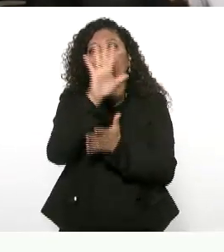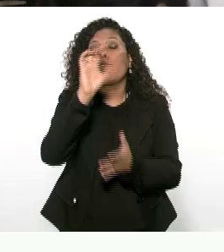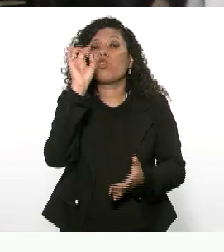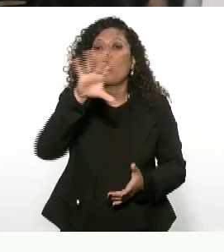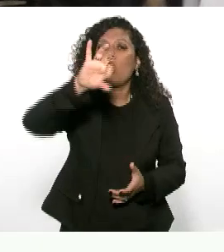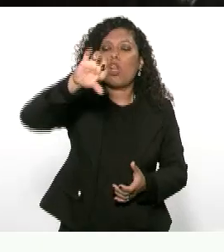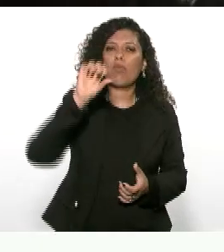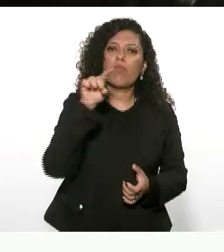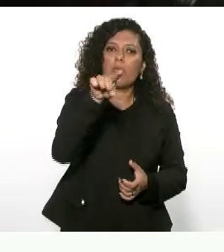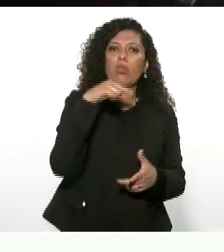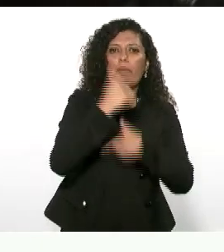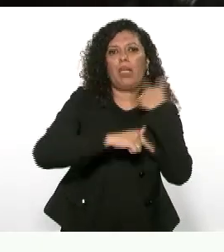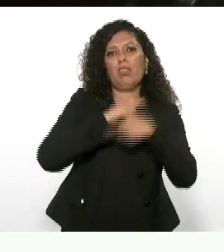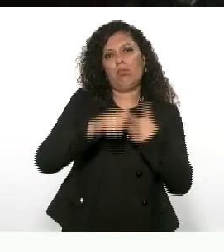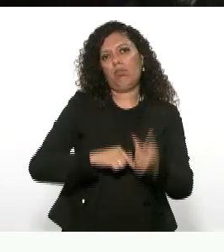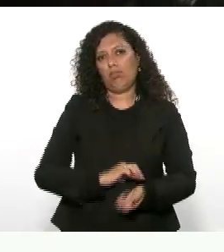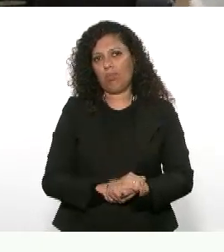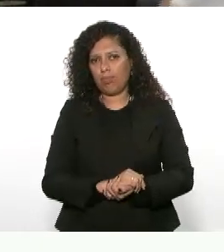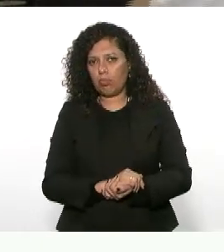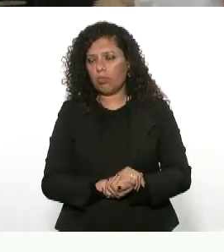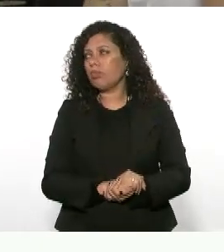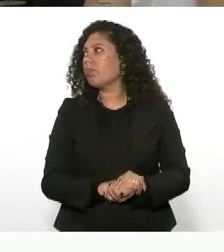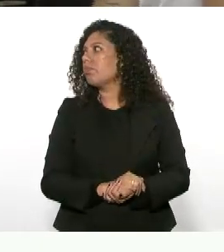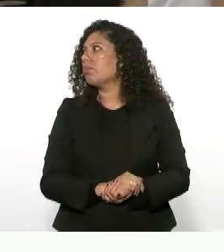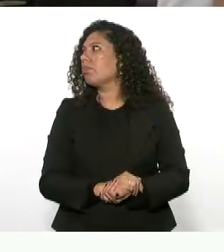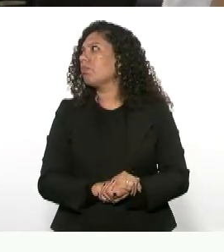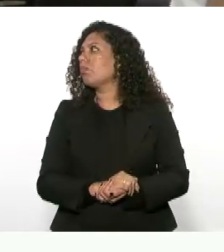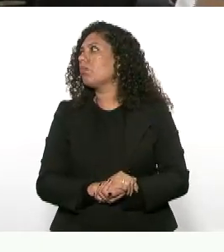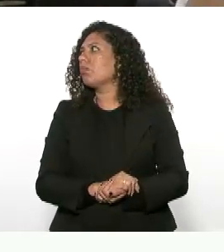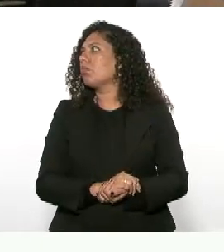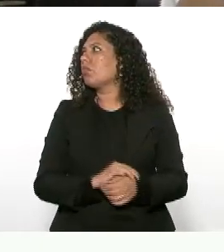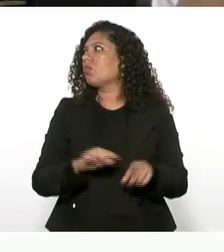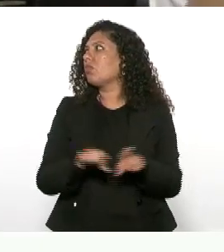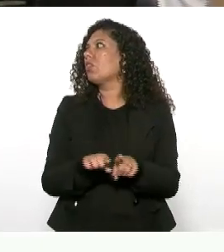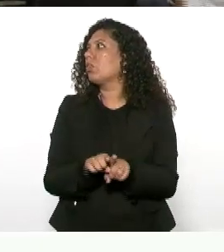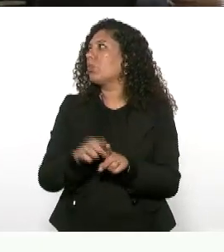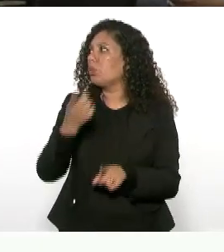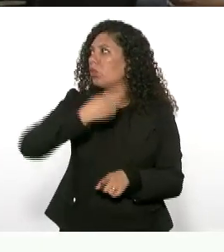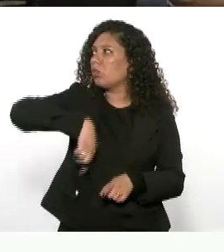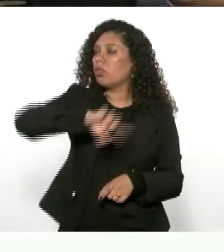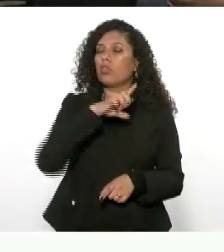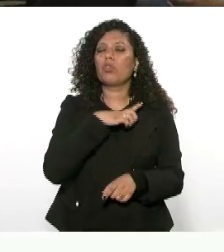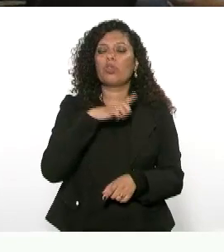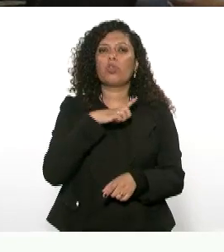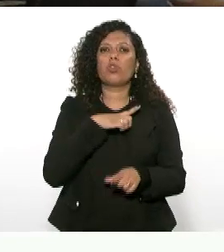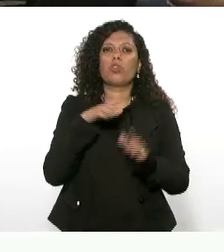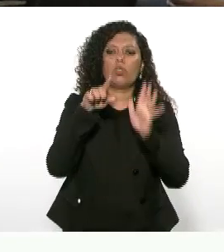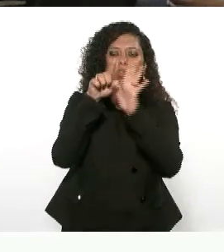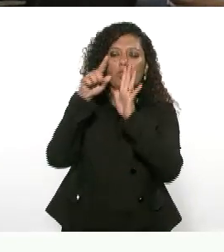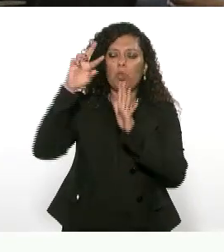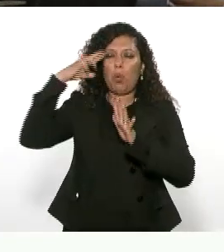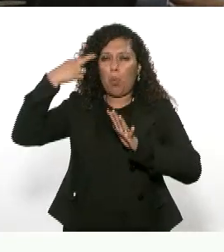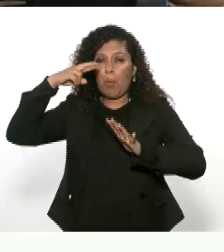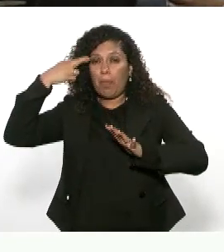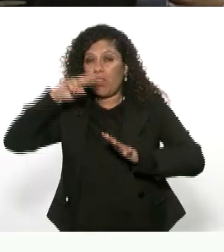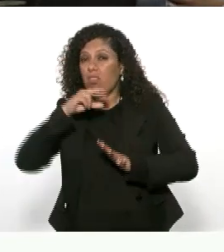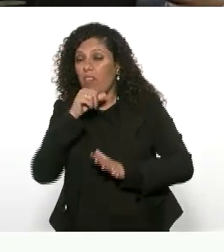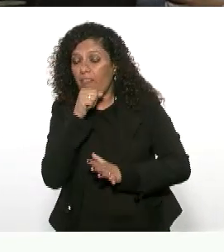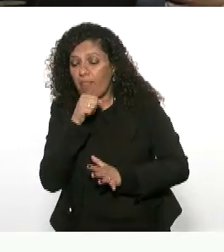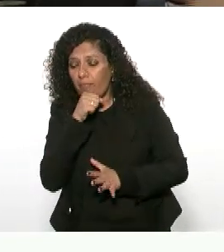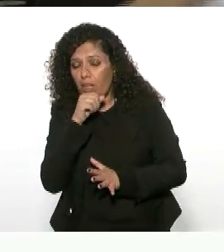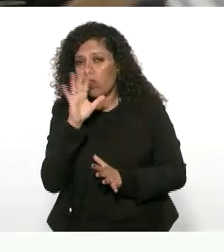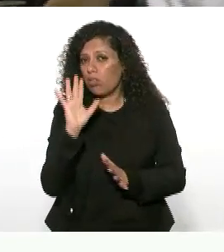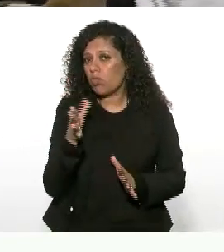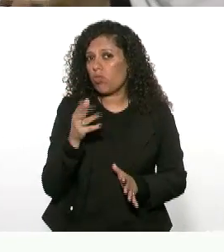dúvida. Além disso, nós temos uma perícia que está envelhecida. Dentro da